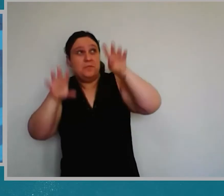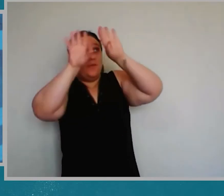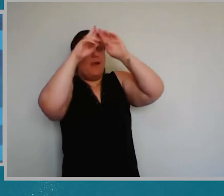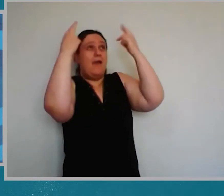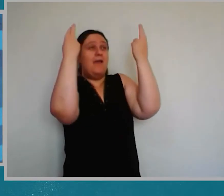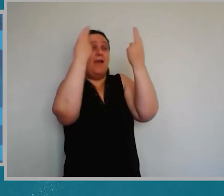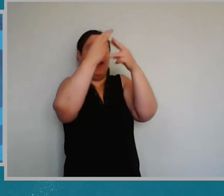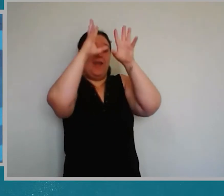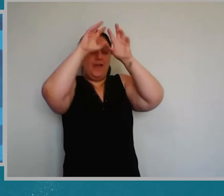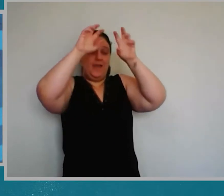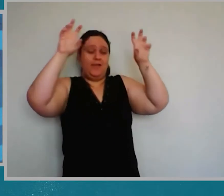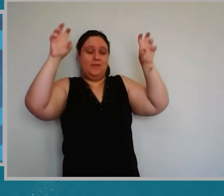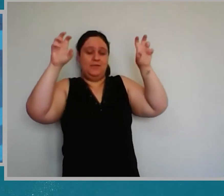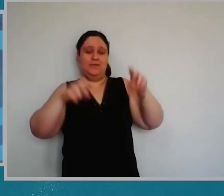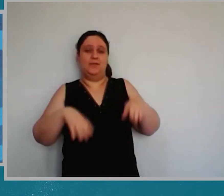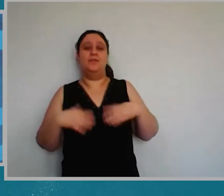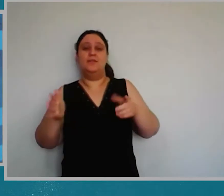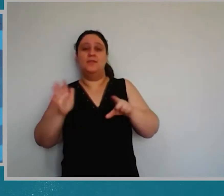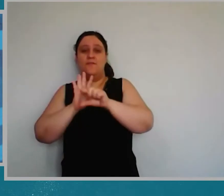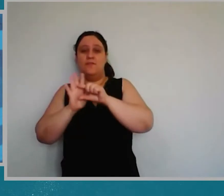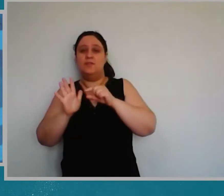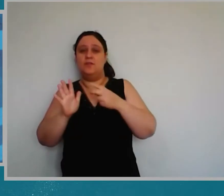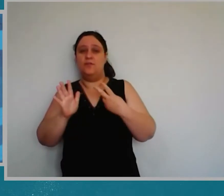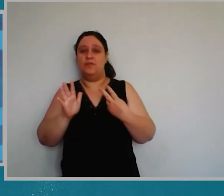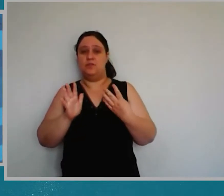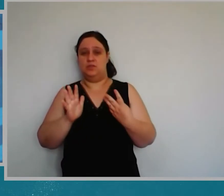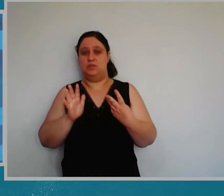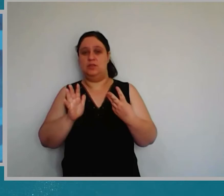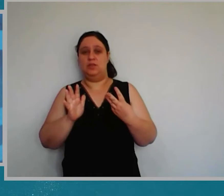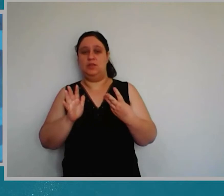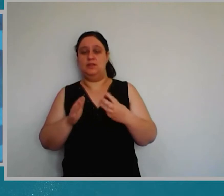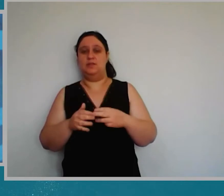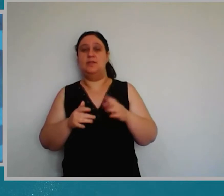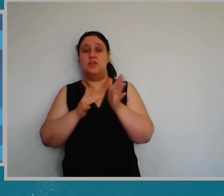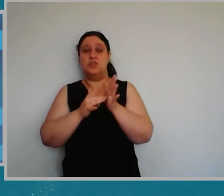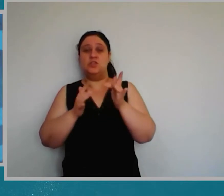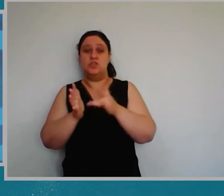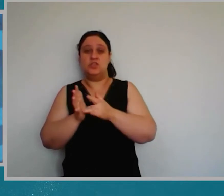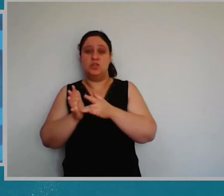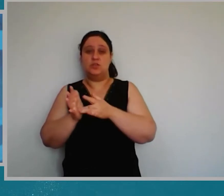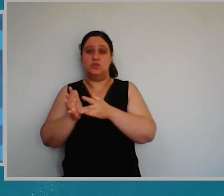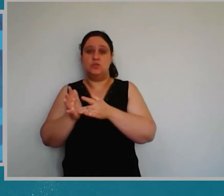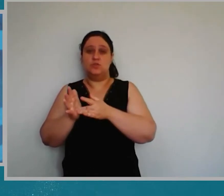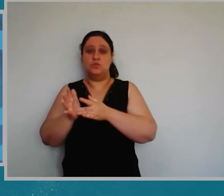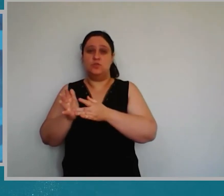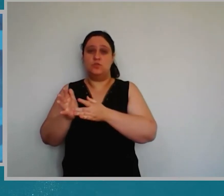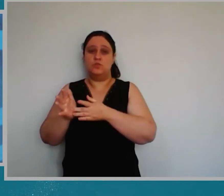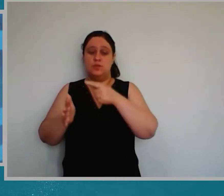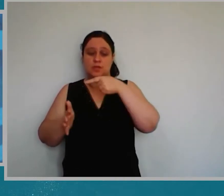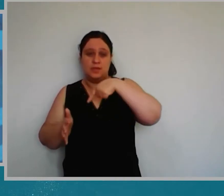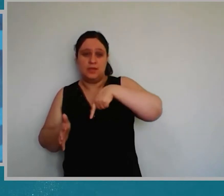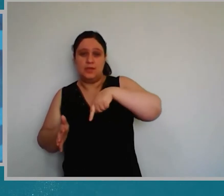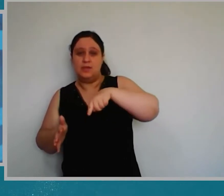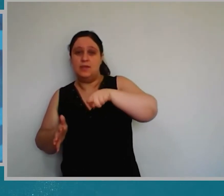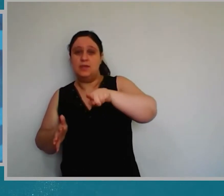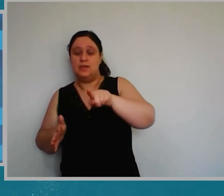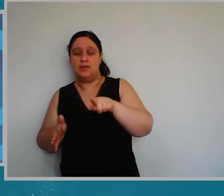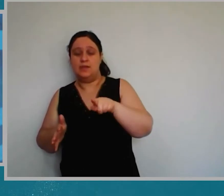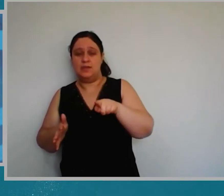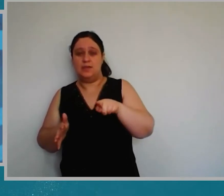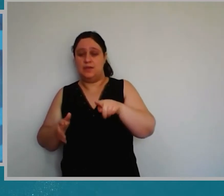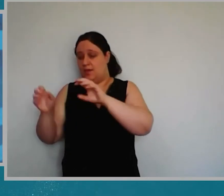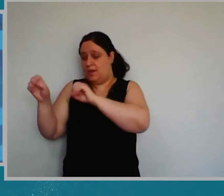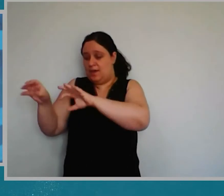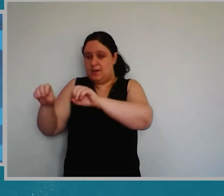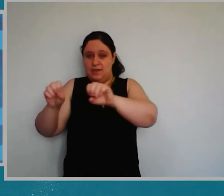Aí em versículo 23, que percorria Jesus toda a Galileia, ensinando nas